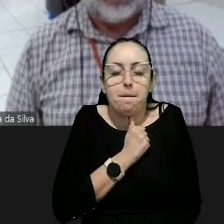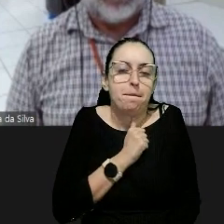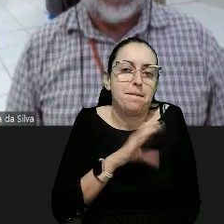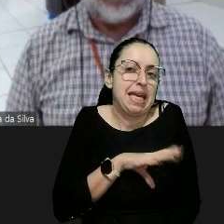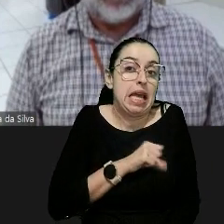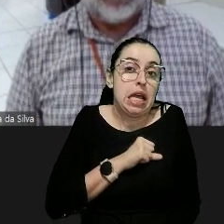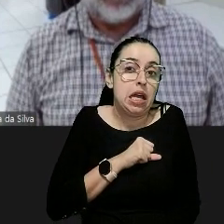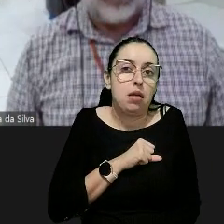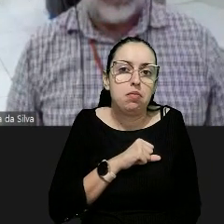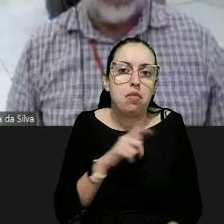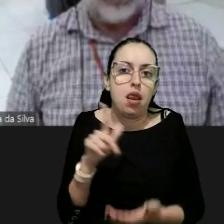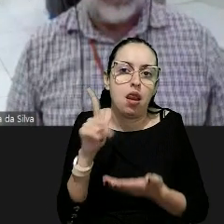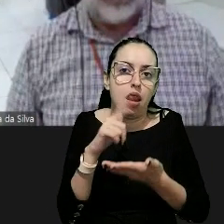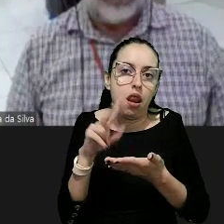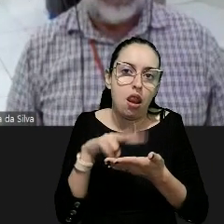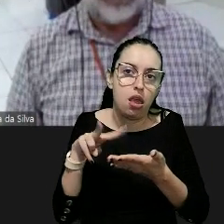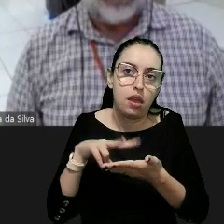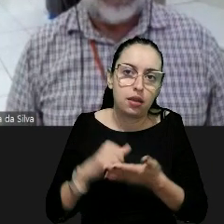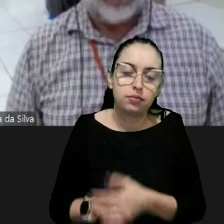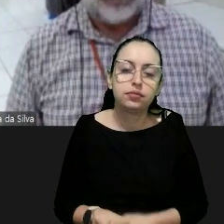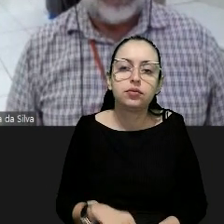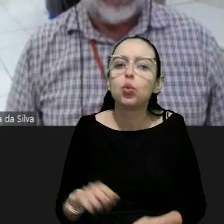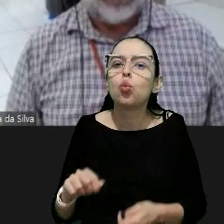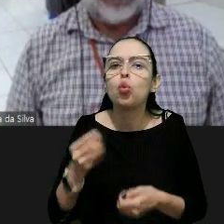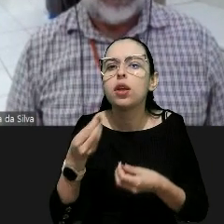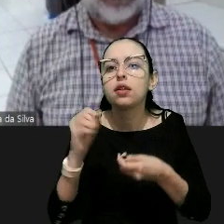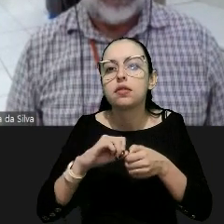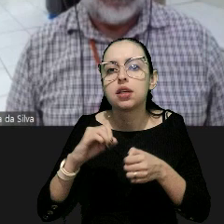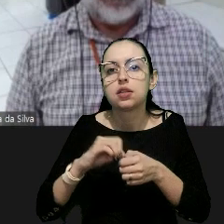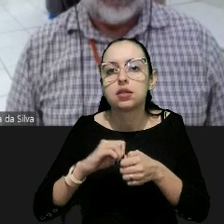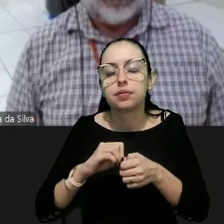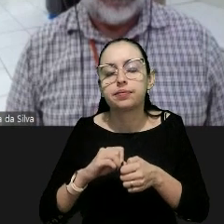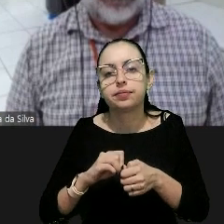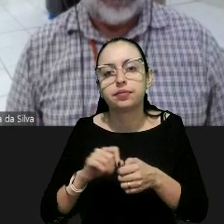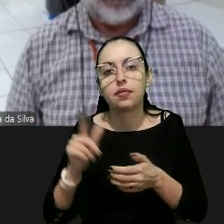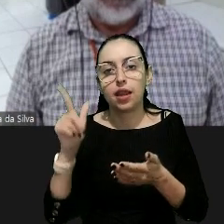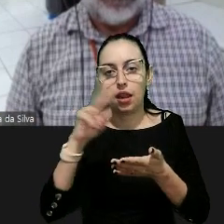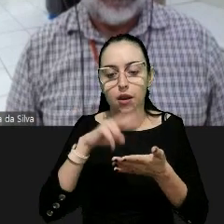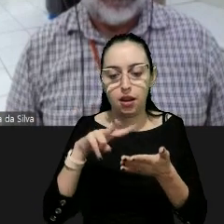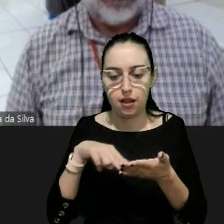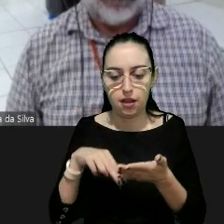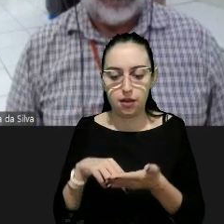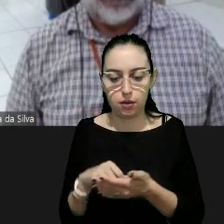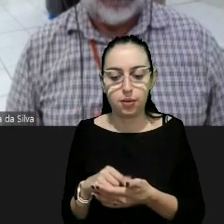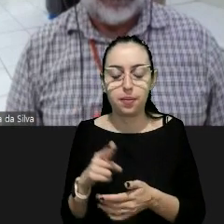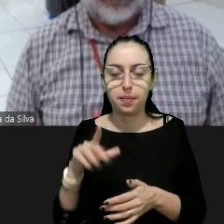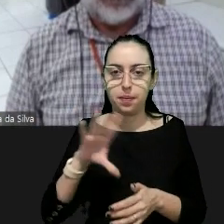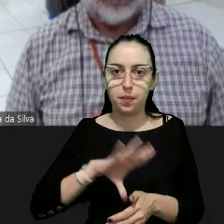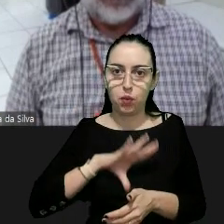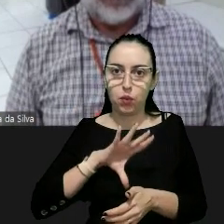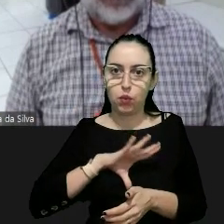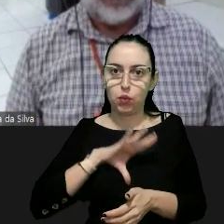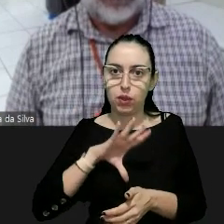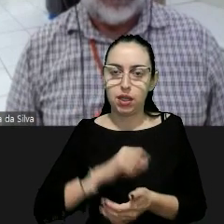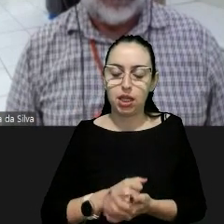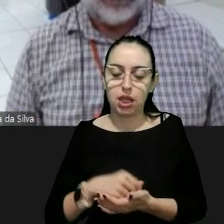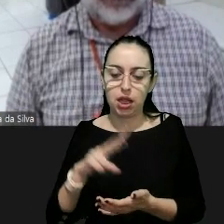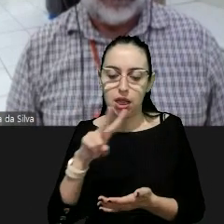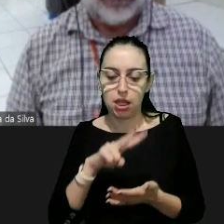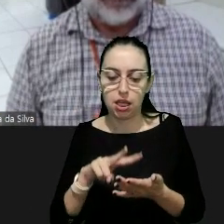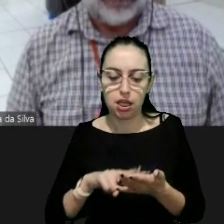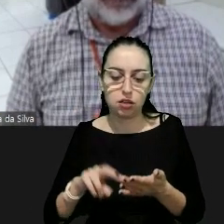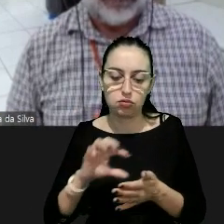Ele ama ler, ama ler. O que nós fazemos? Ele pega os Lusíadas, porque ele